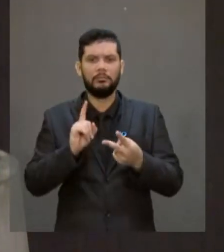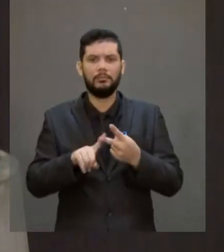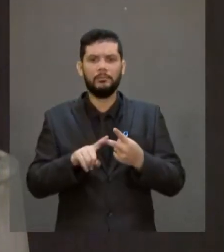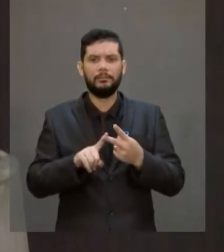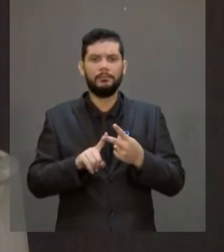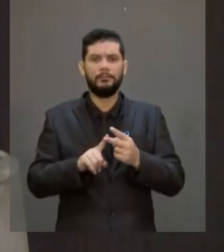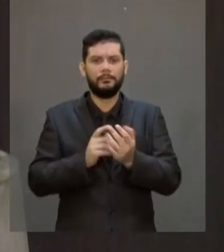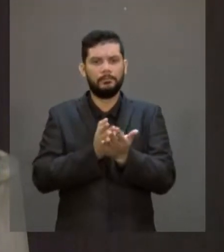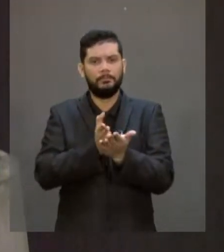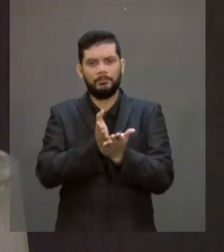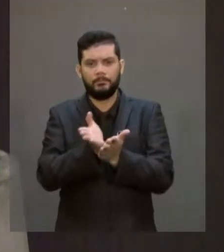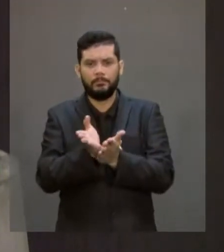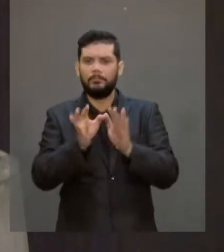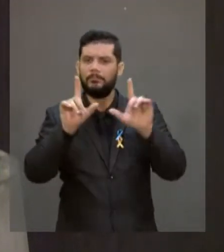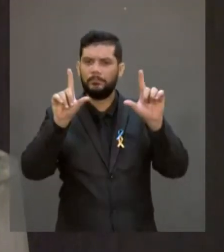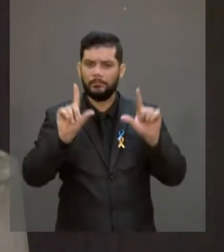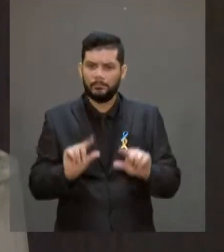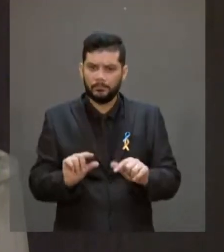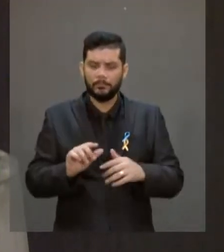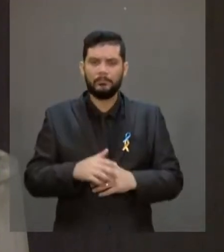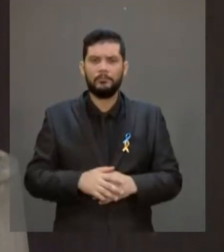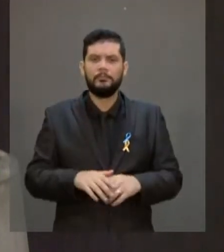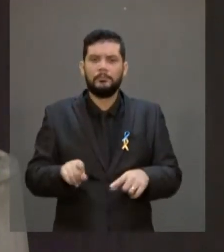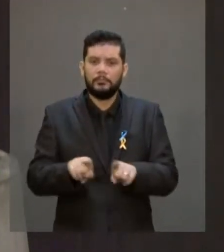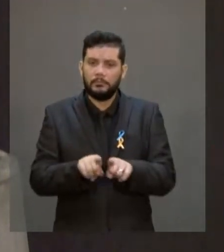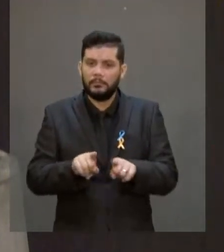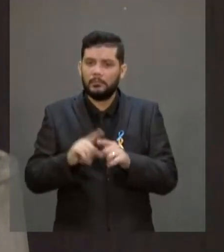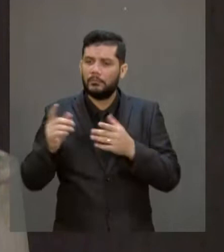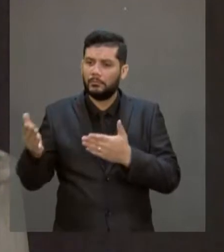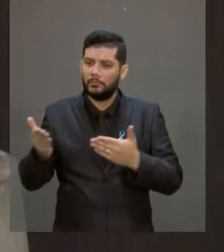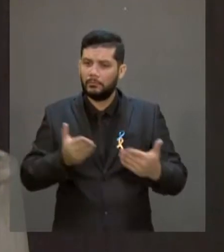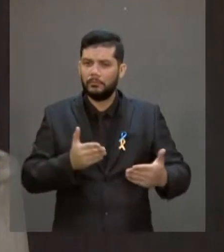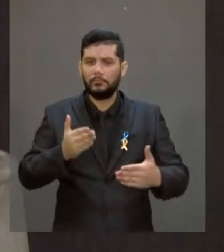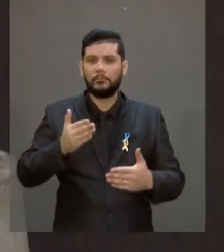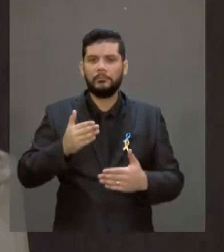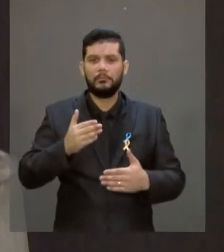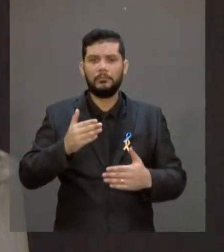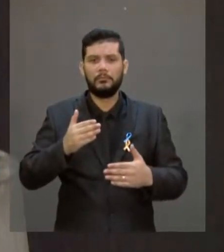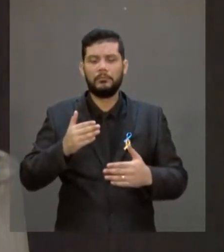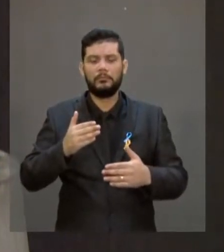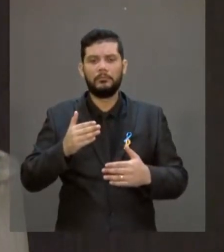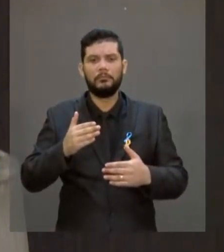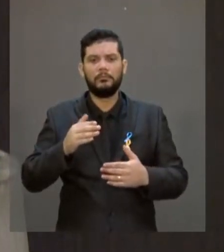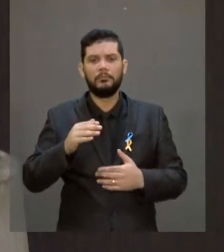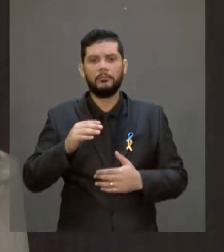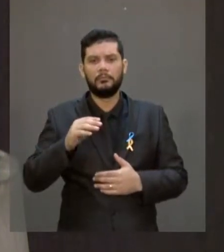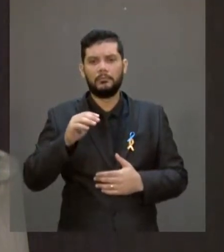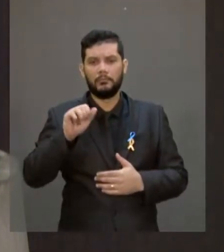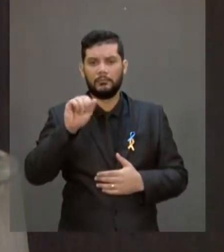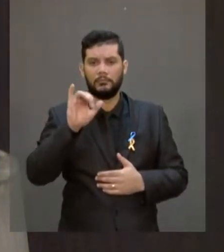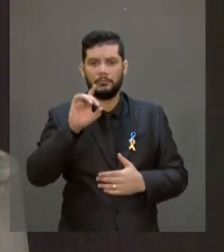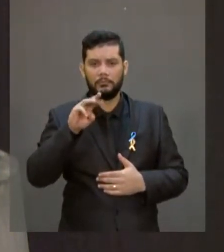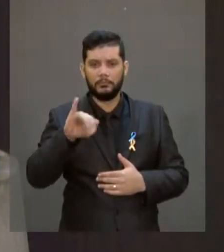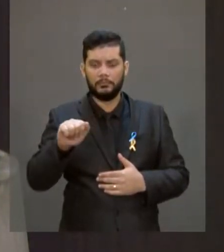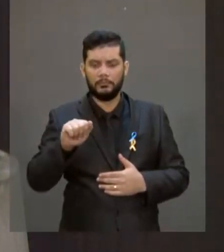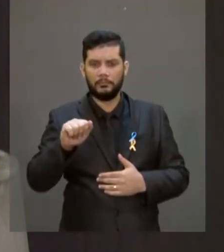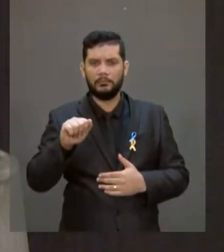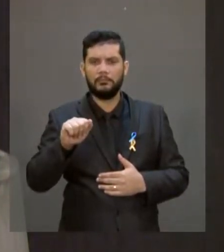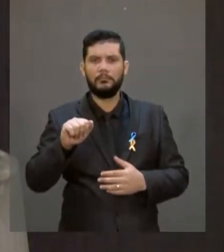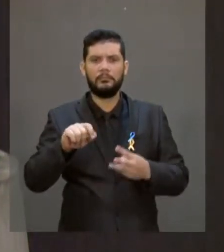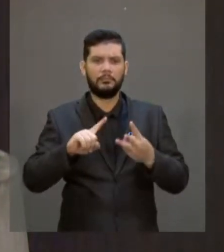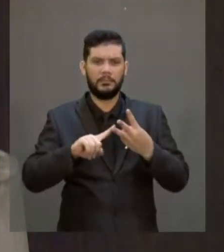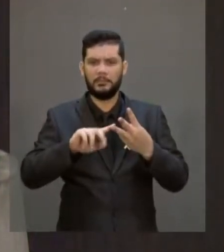Estadual de Segurança Pública, tão bem dirigida pelo Coronel Juarez, chamar a SUPESP, o superintendente Aloísio, o comandante Alexandre,